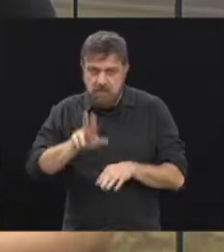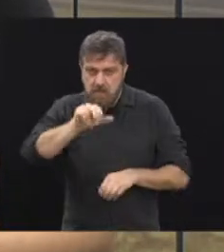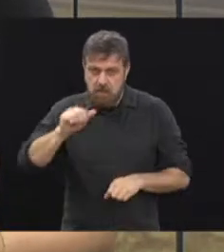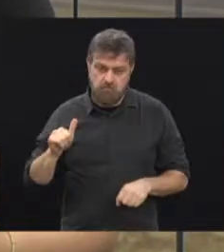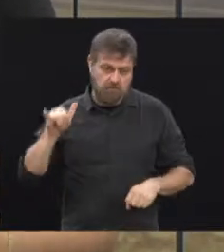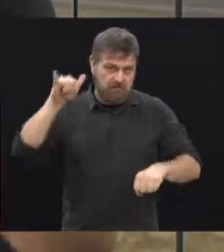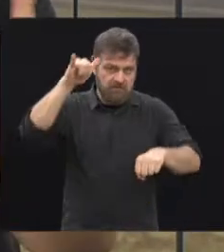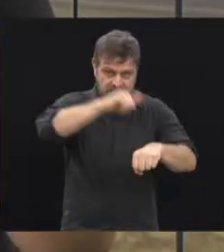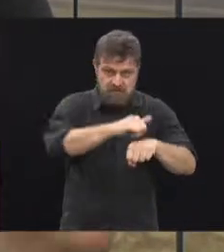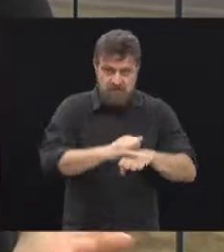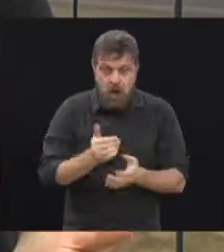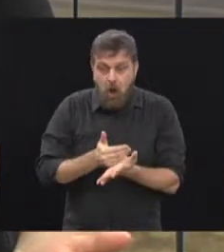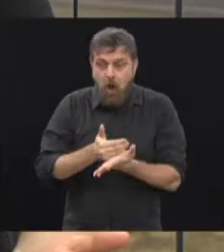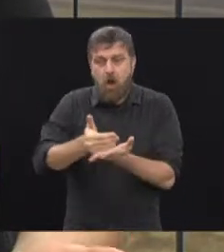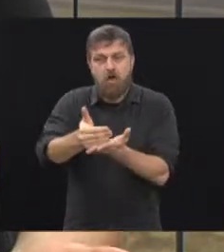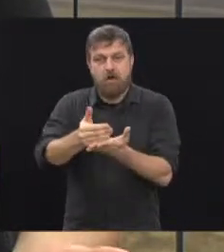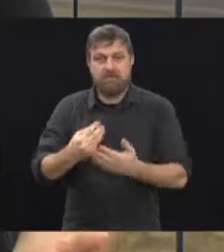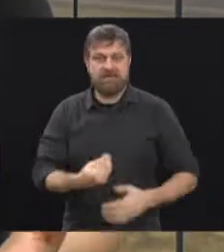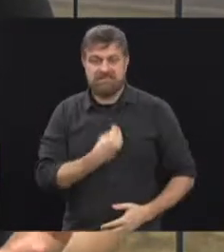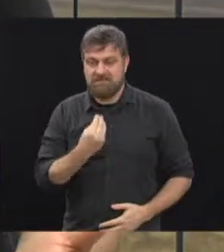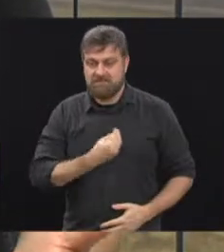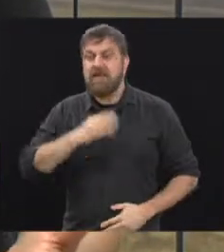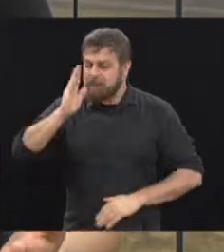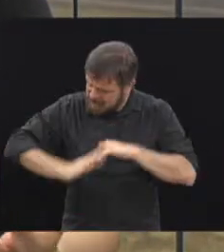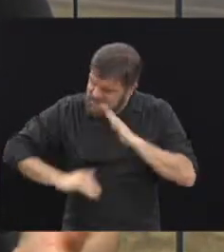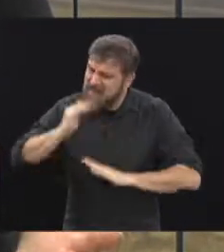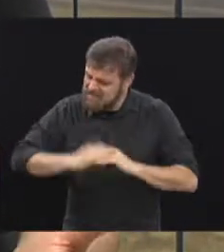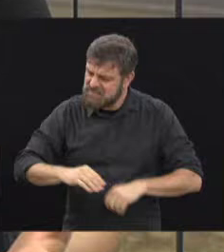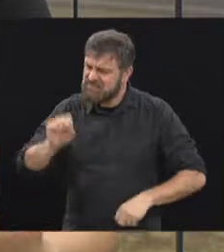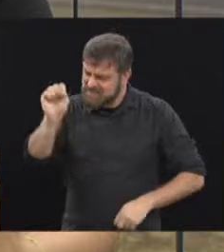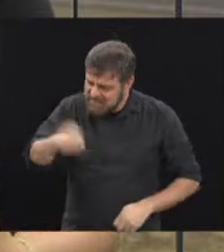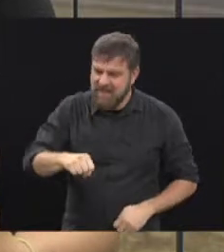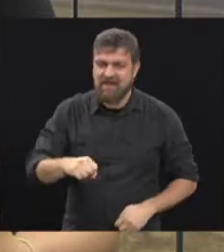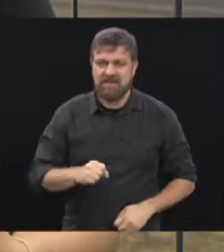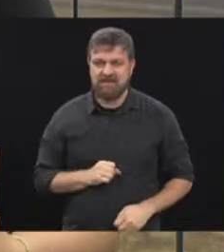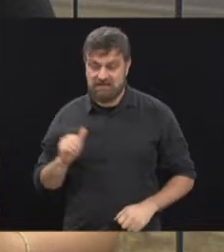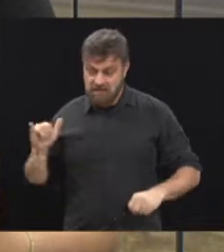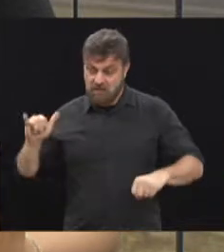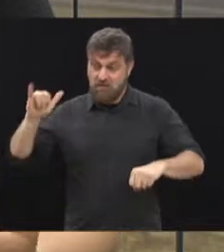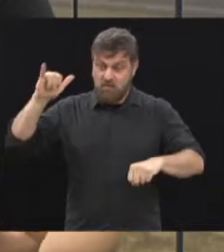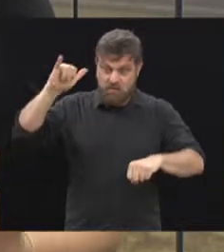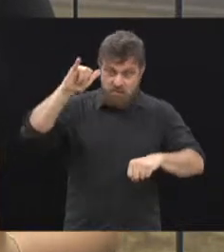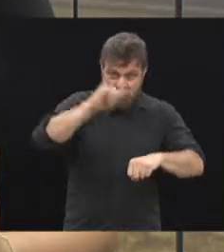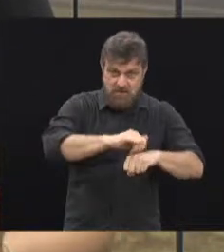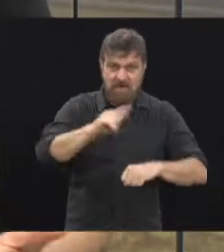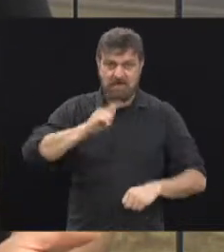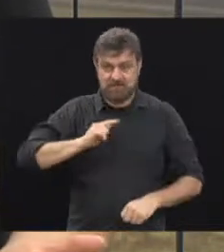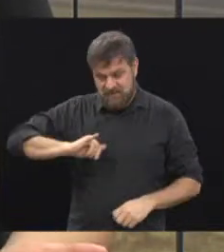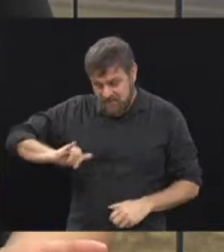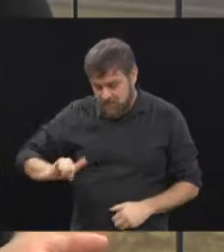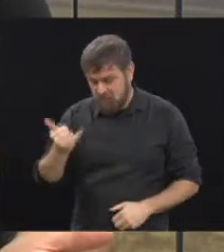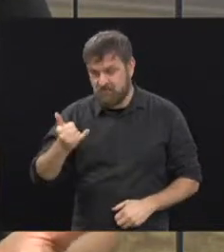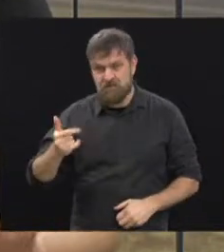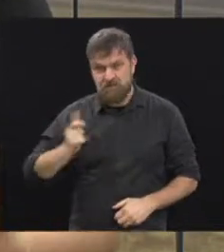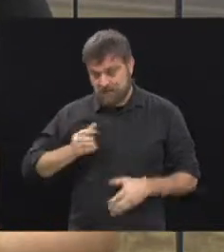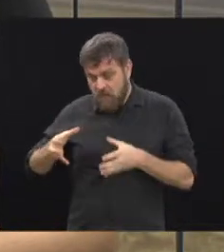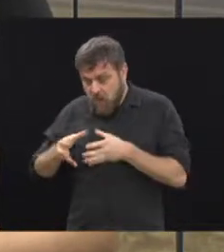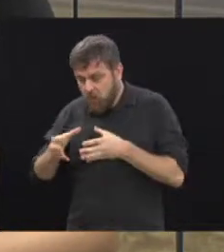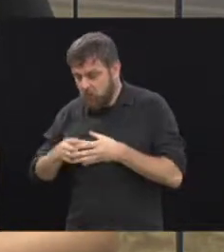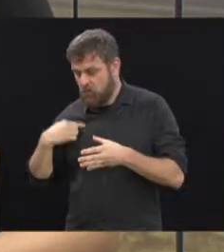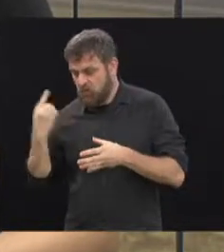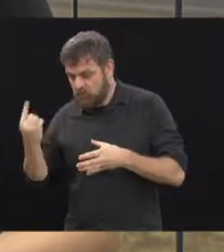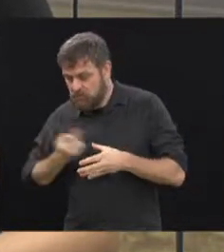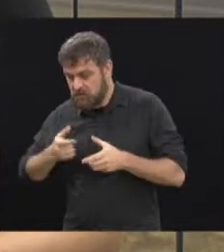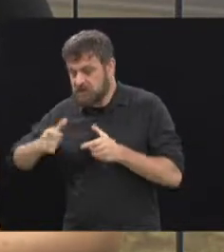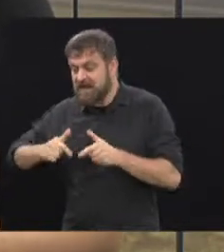nunca fez, o único jeito de começar a viver isso é fazendo. Então vocês têm a oportunidade hoje de